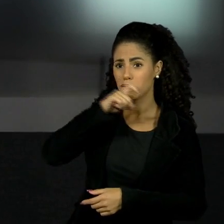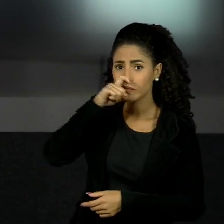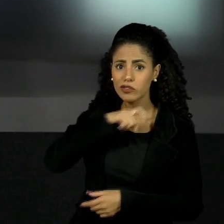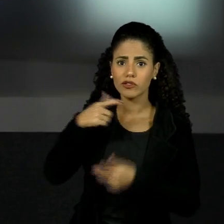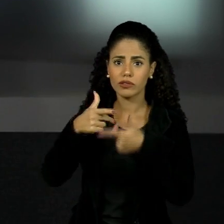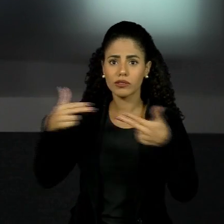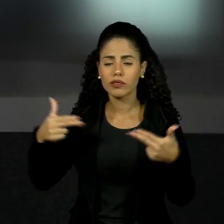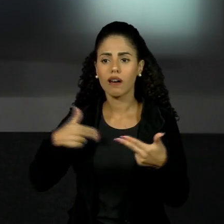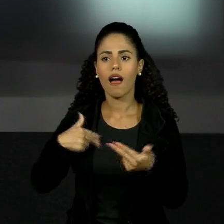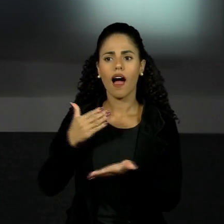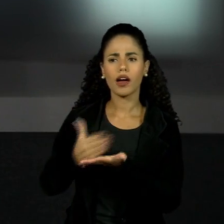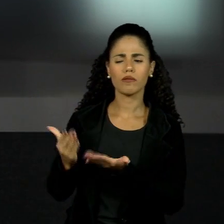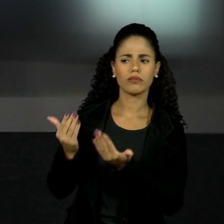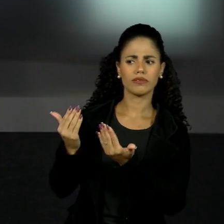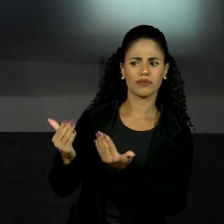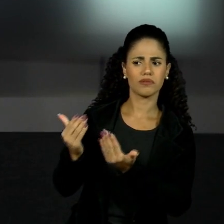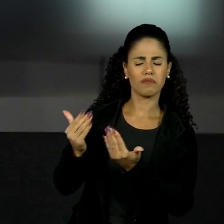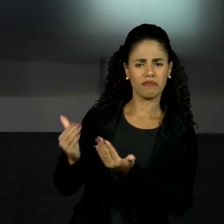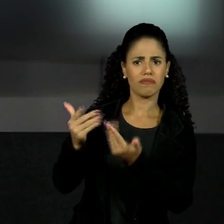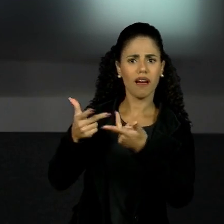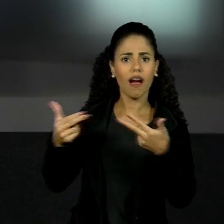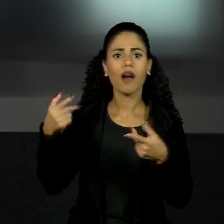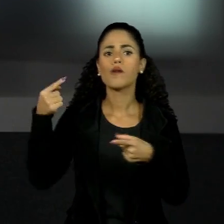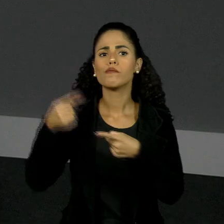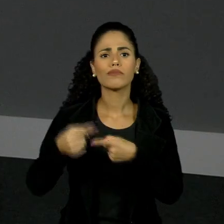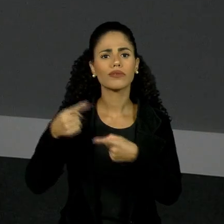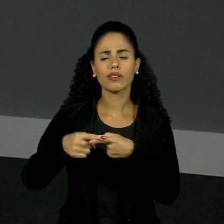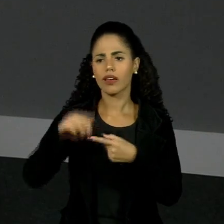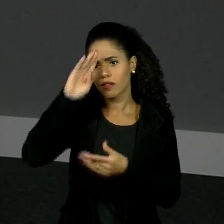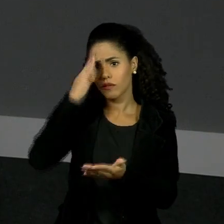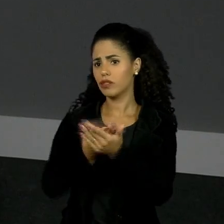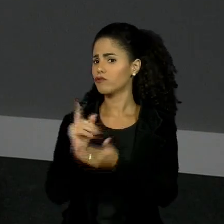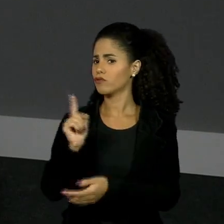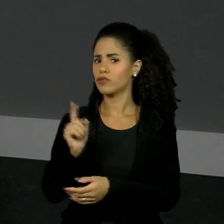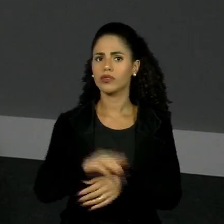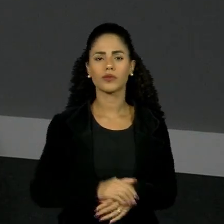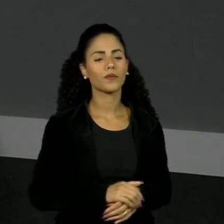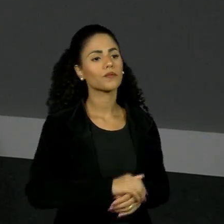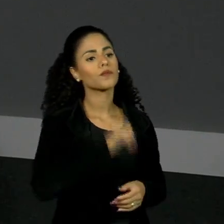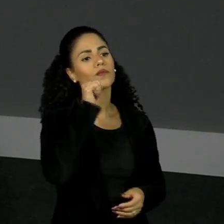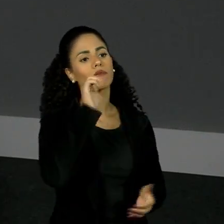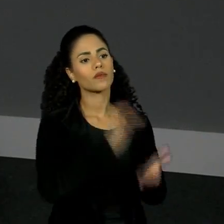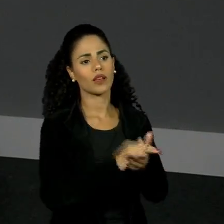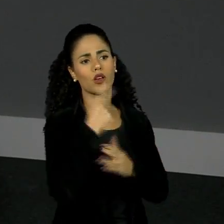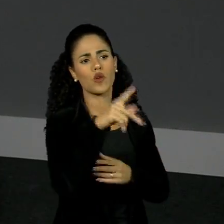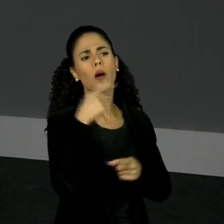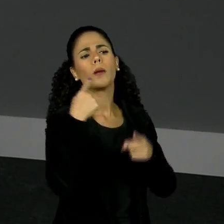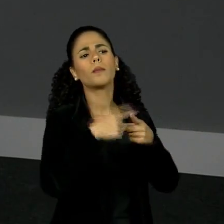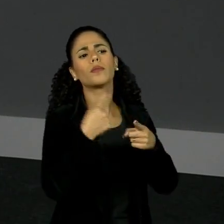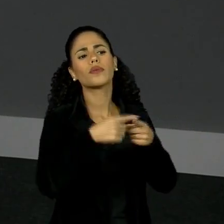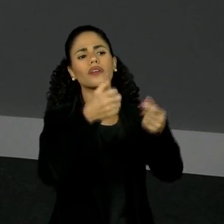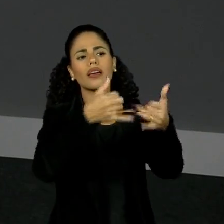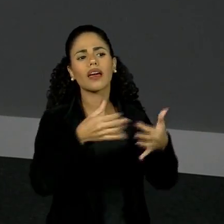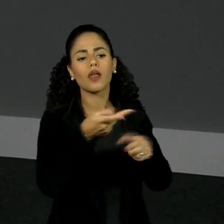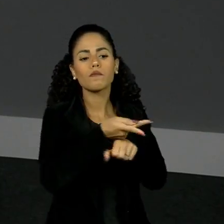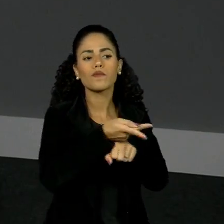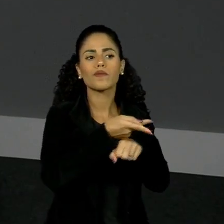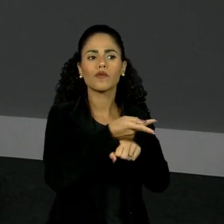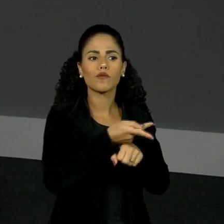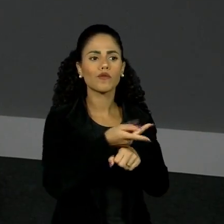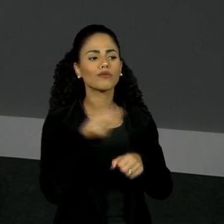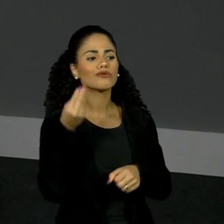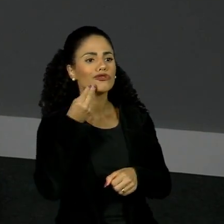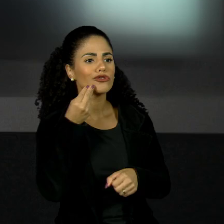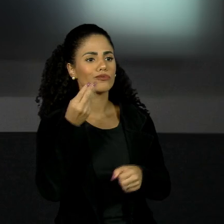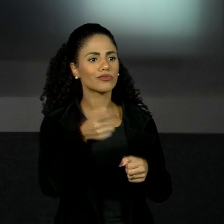aí começa a desconfiança de outras coisas, porque aí perde credibilidade. Sua esposa te contou por que ela foi buscar os